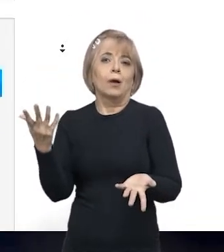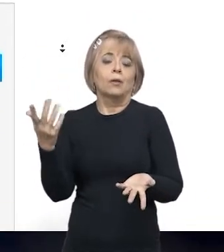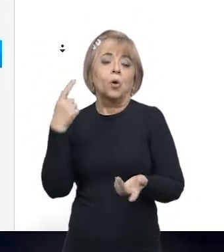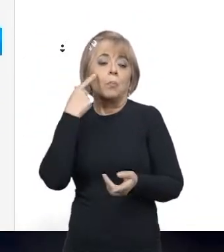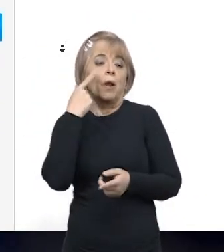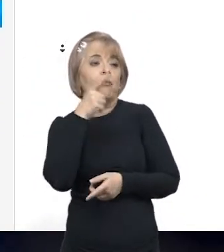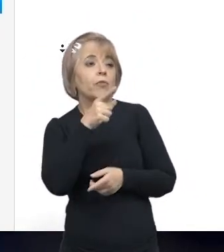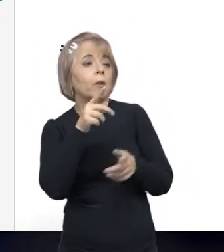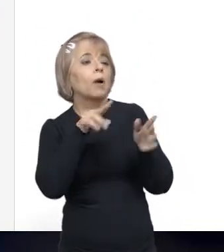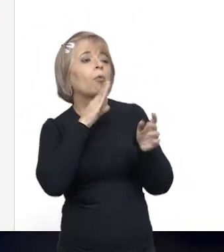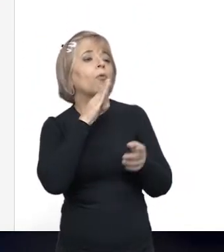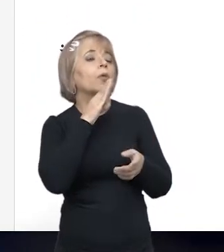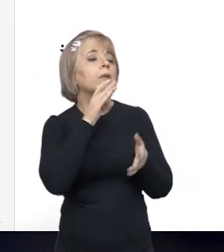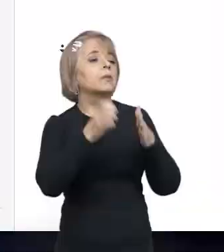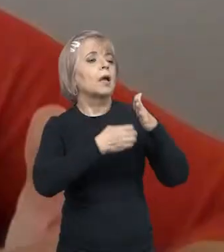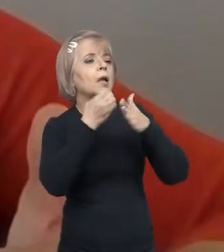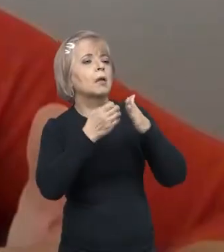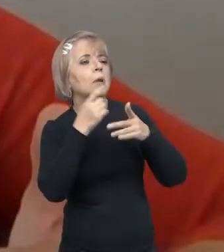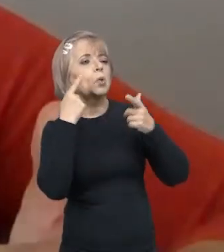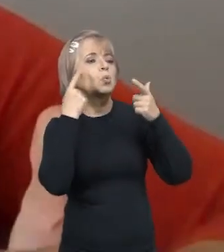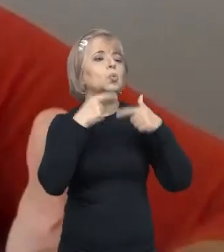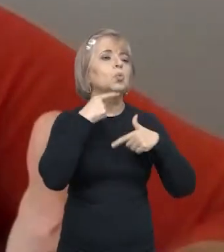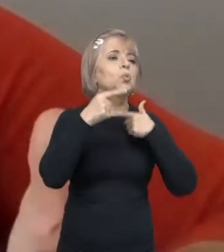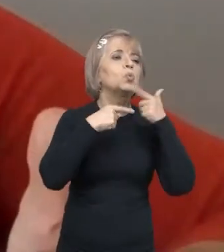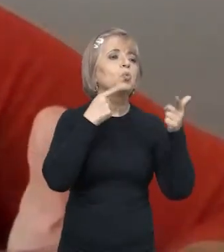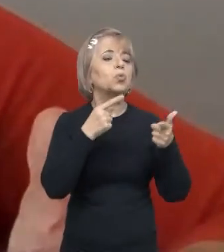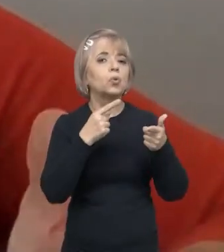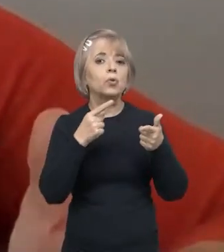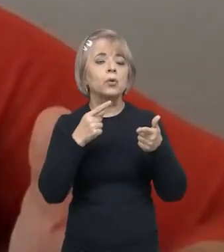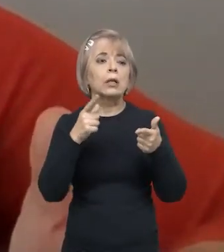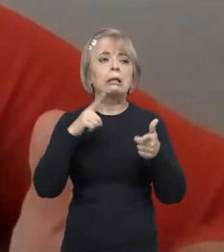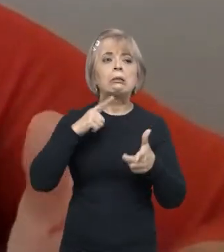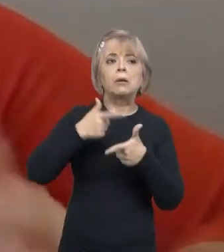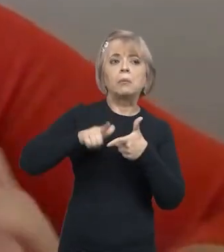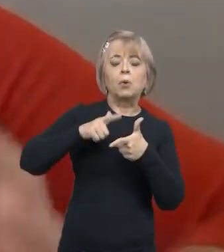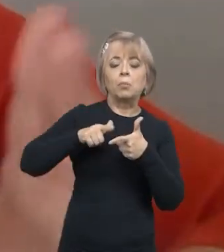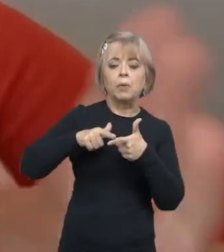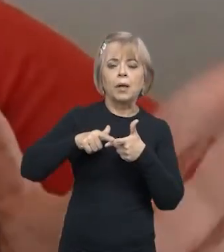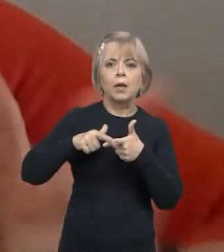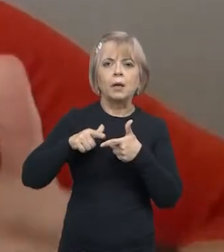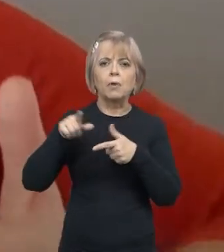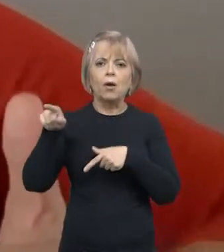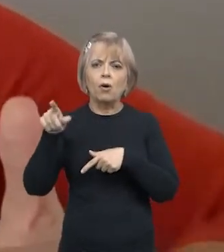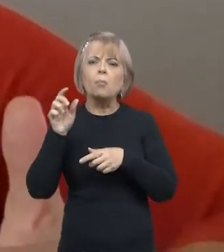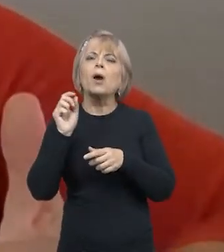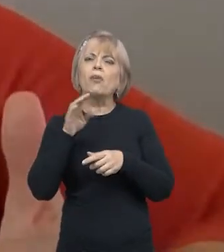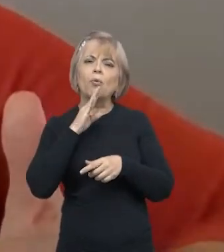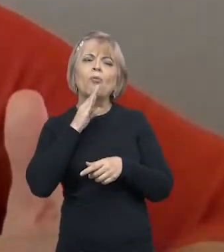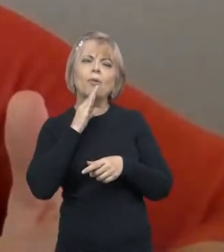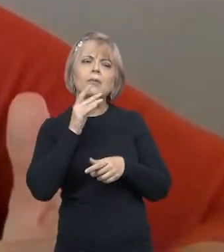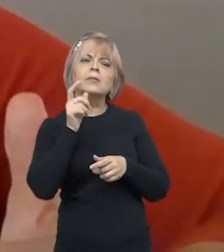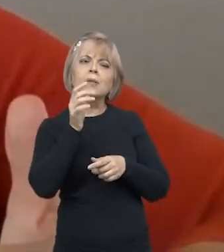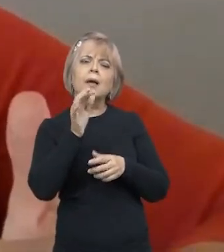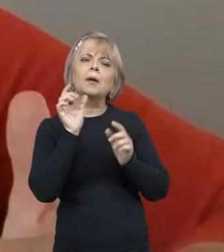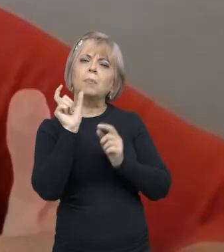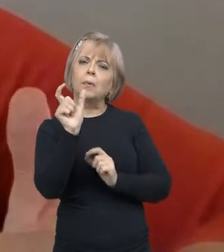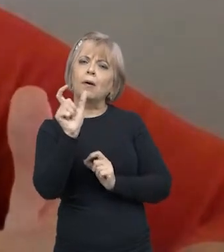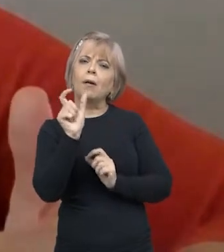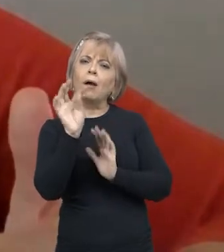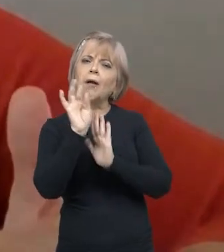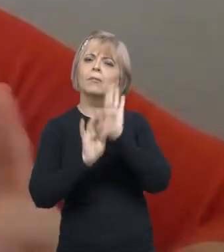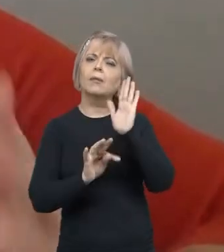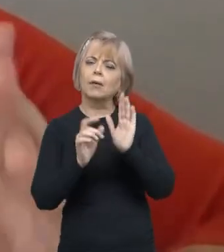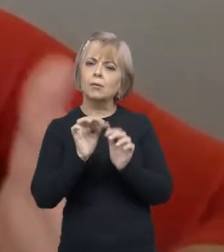ali em relação àquela empresa que ele tem dúvida, que ele tem um problema, né, e verificar se o Ministério Público já atuou, já tem um direito